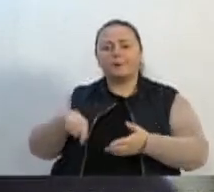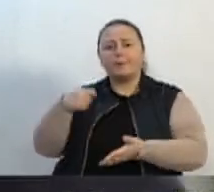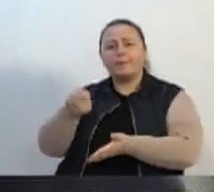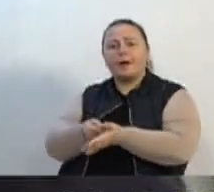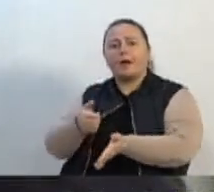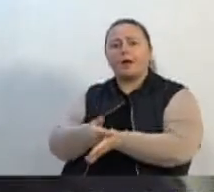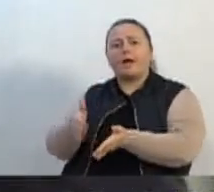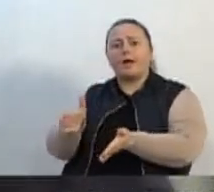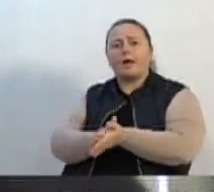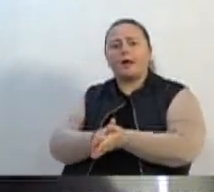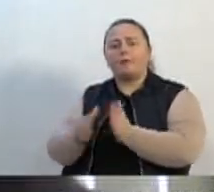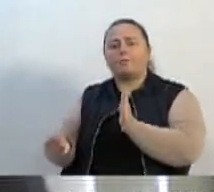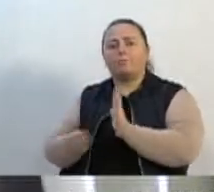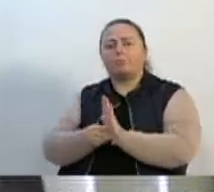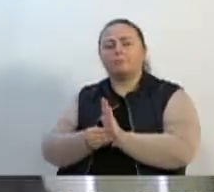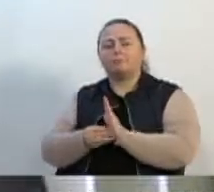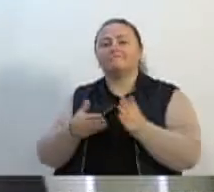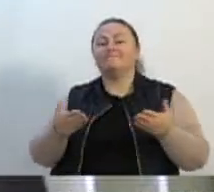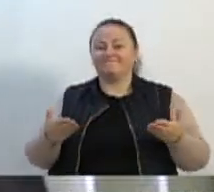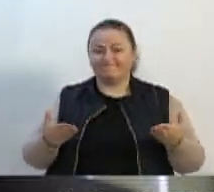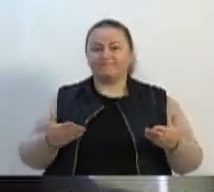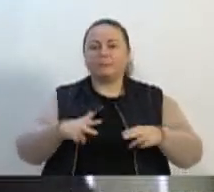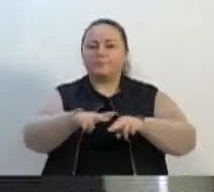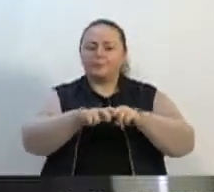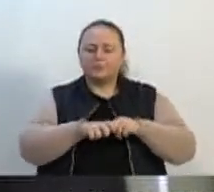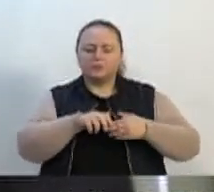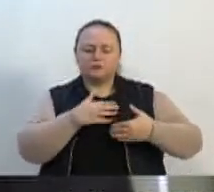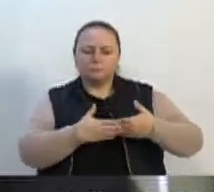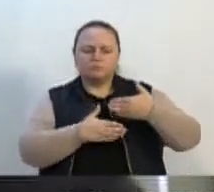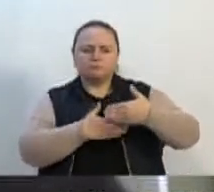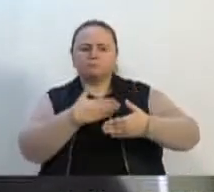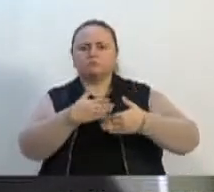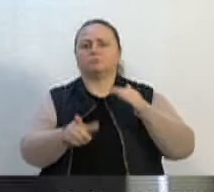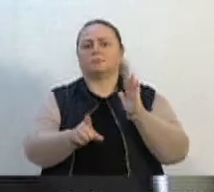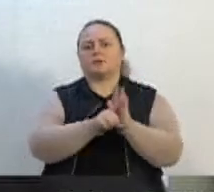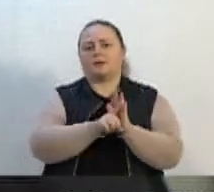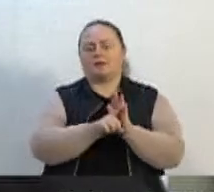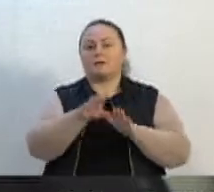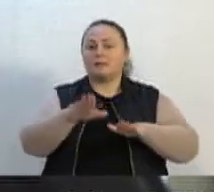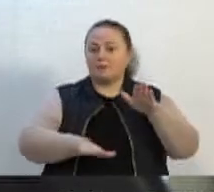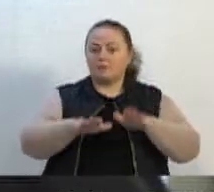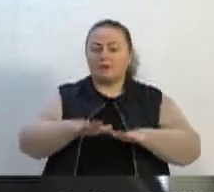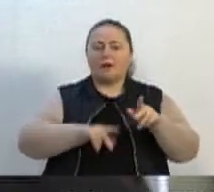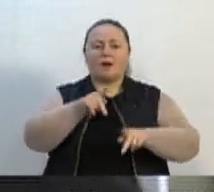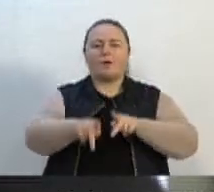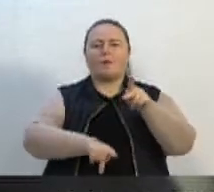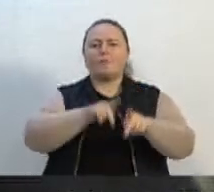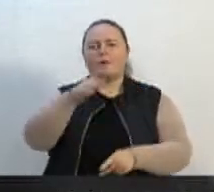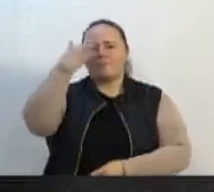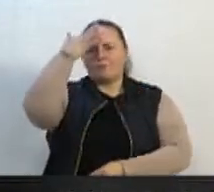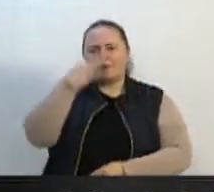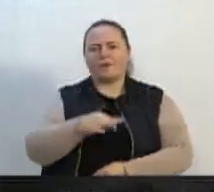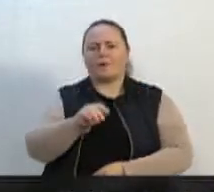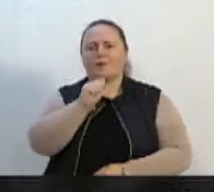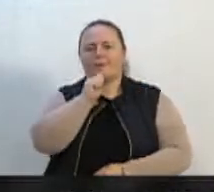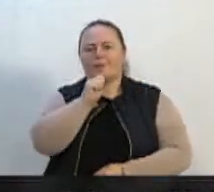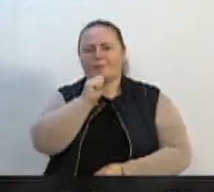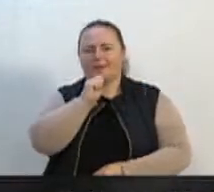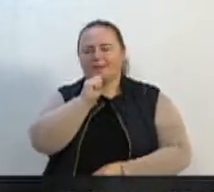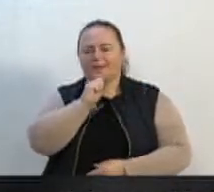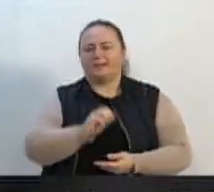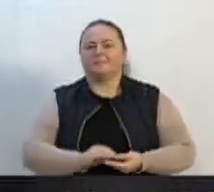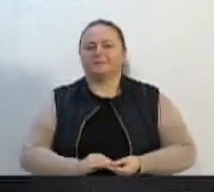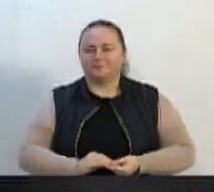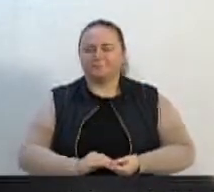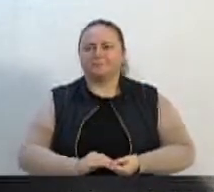e com indenizações. Então, há todo esse processo que, às vezes, é claro, a população não compreende exatamente isso. E foi feito. Nós temos aqui um